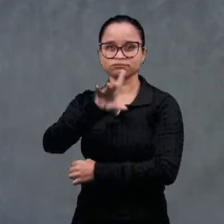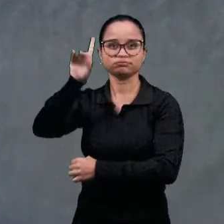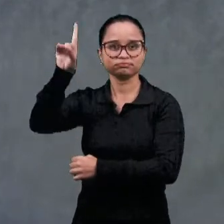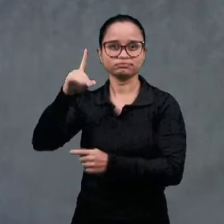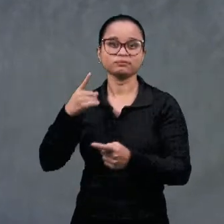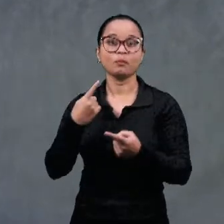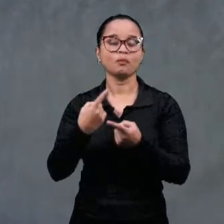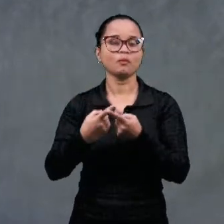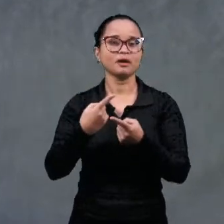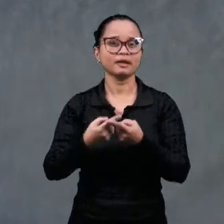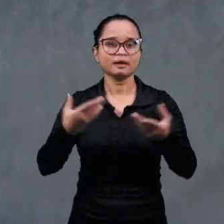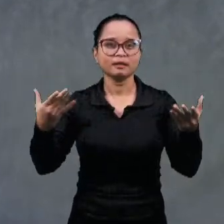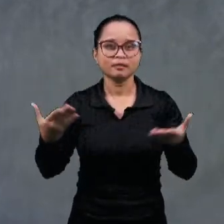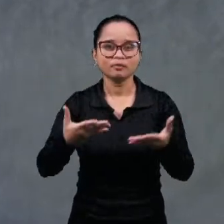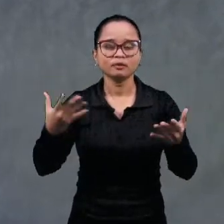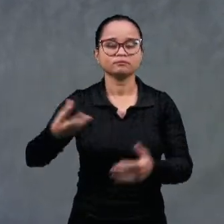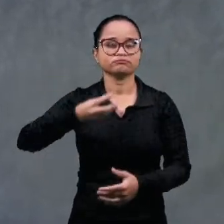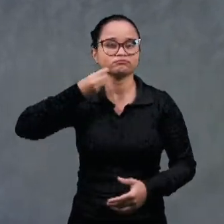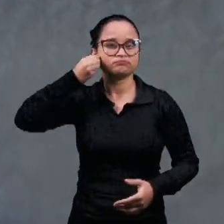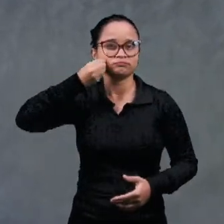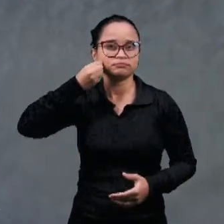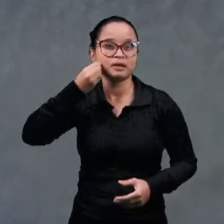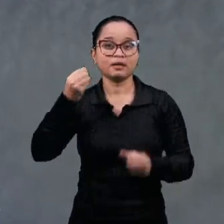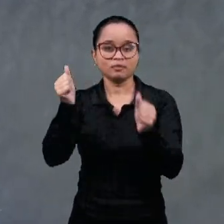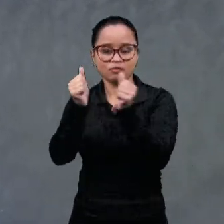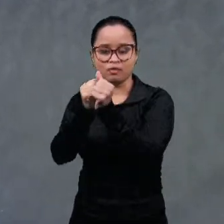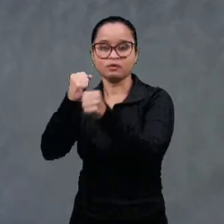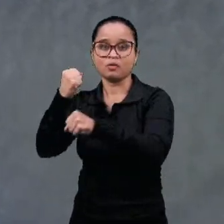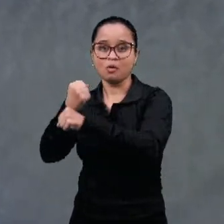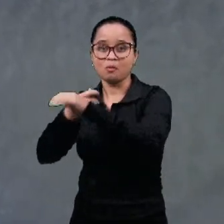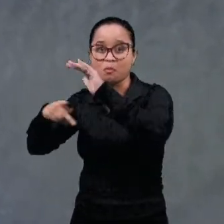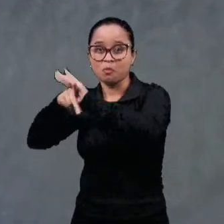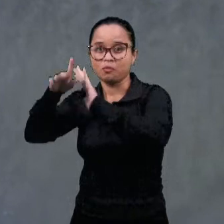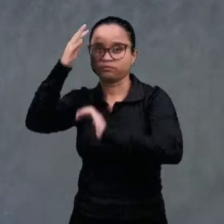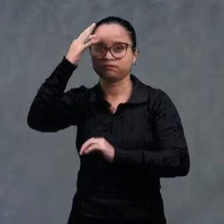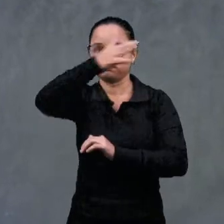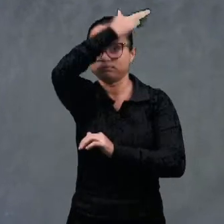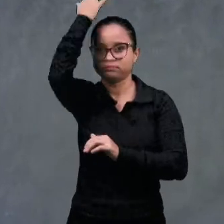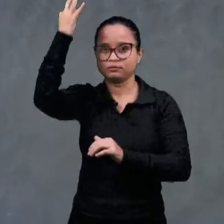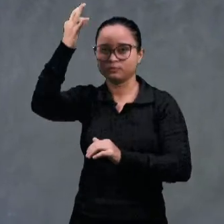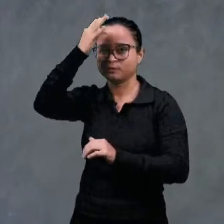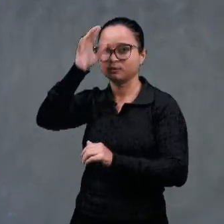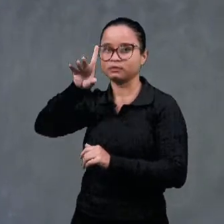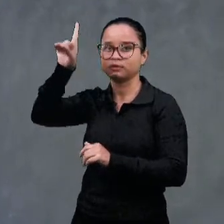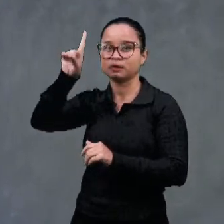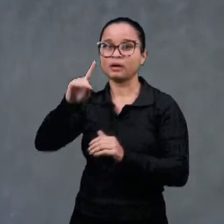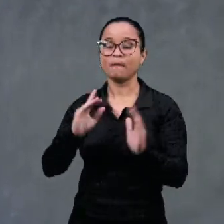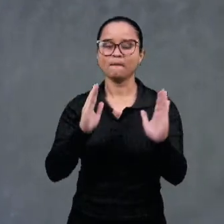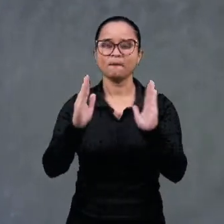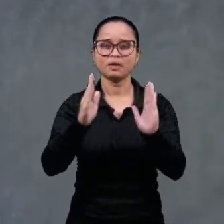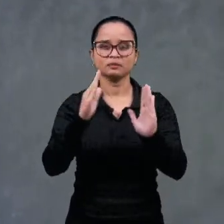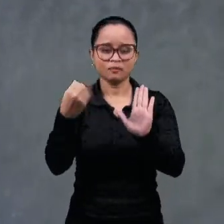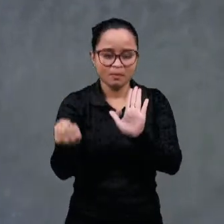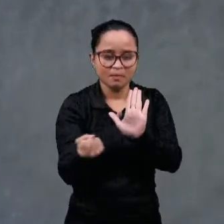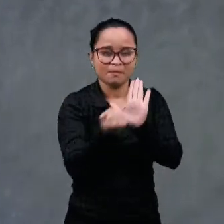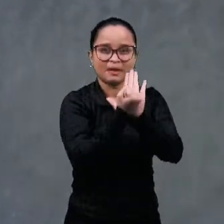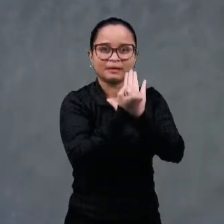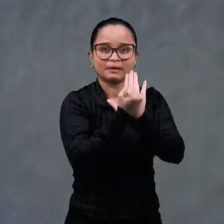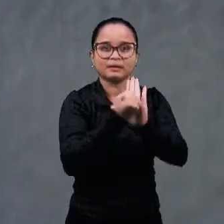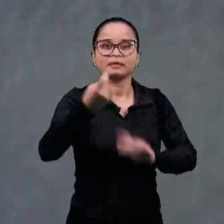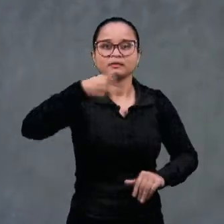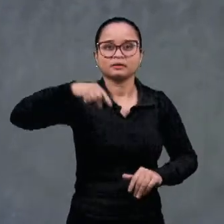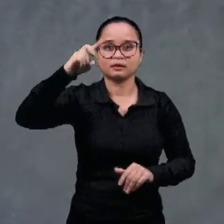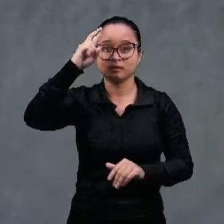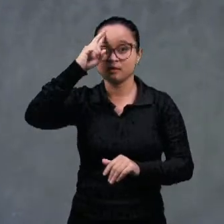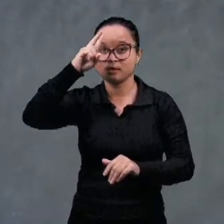a obra do Espírito Santo de Deus. Glória a Deus. Então, um dos momentos que foi muito marcante na história da nossa igreja e na história da